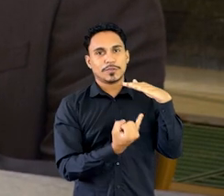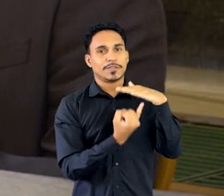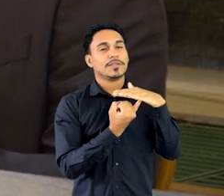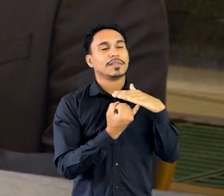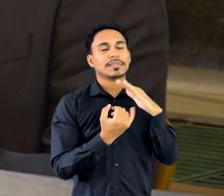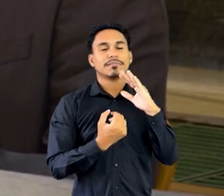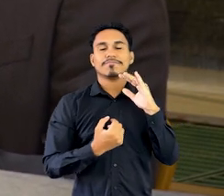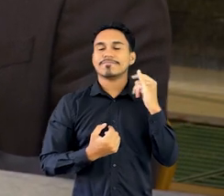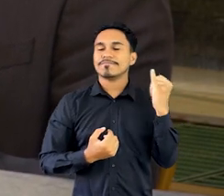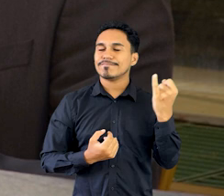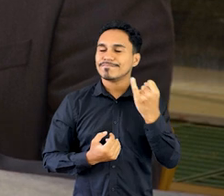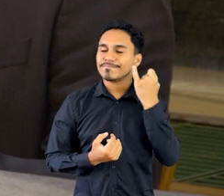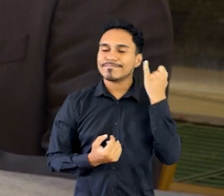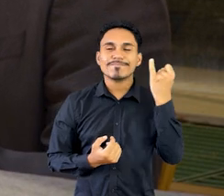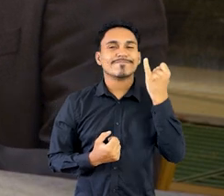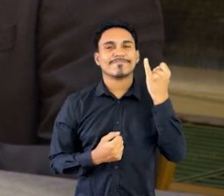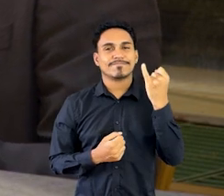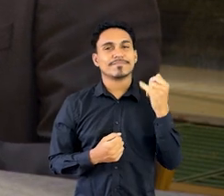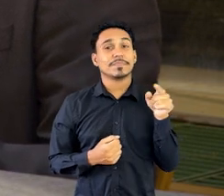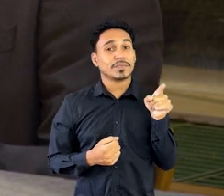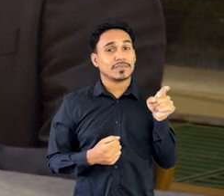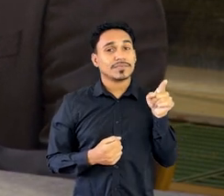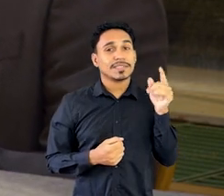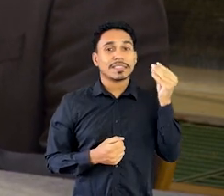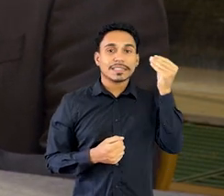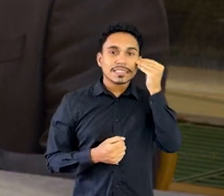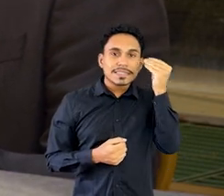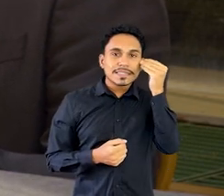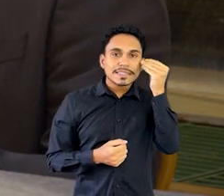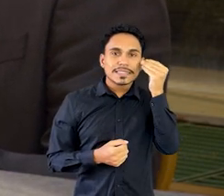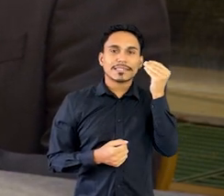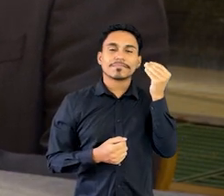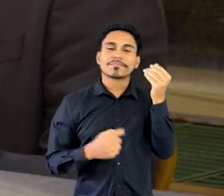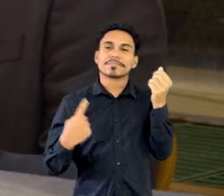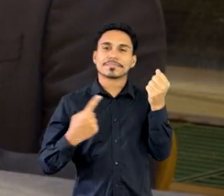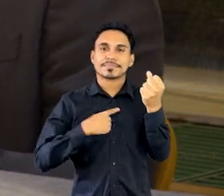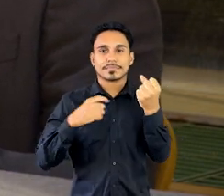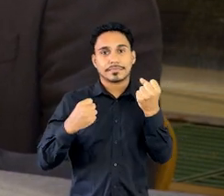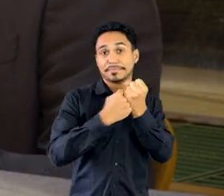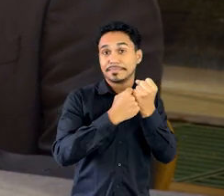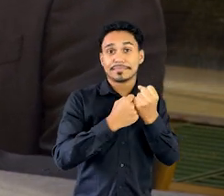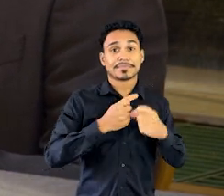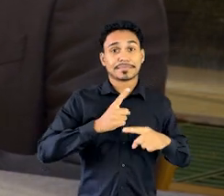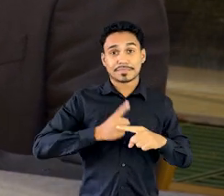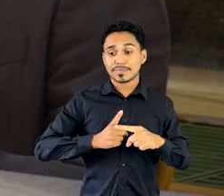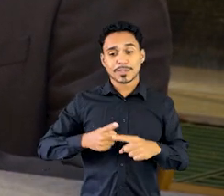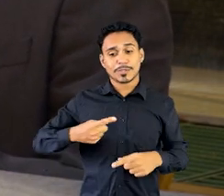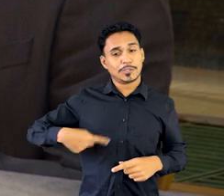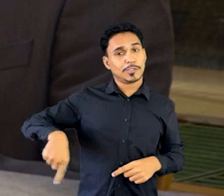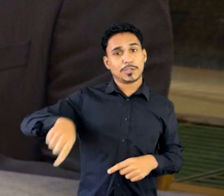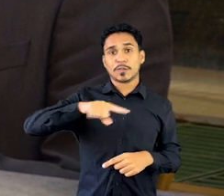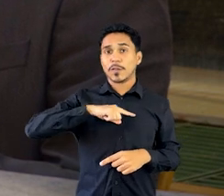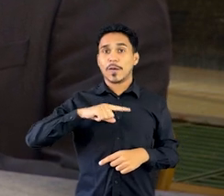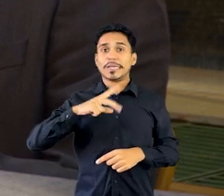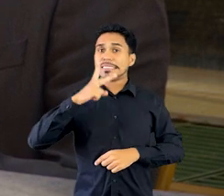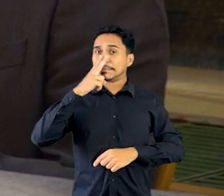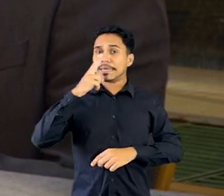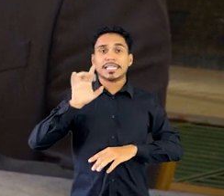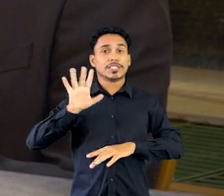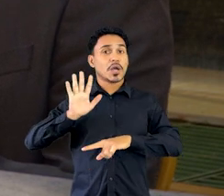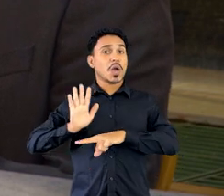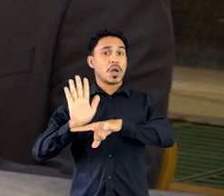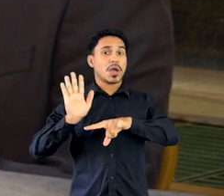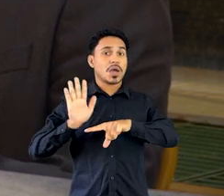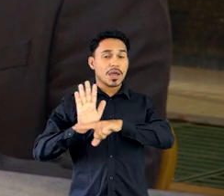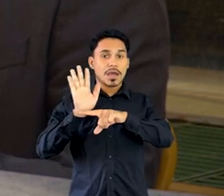acho que essa essa talvez seja a parte que a gente mais tem conseguido apoiar né porque no fim nós somos Quad jantes